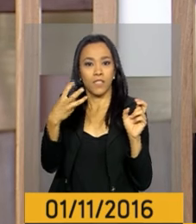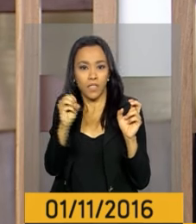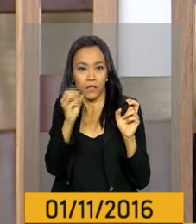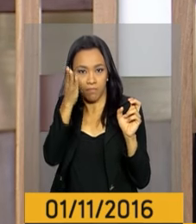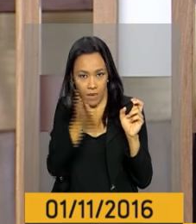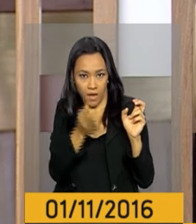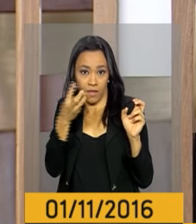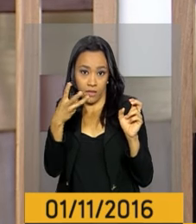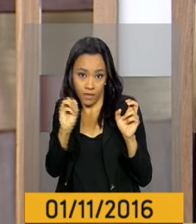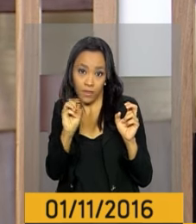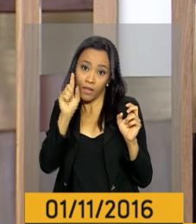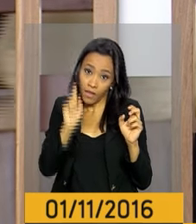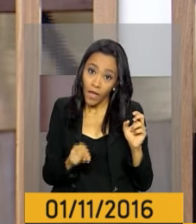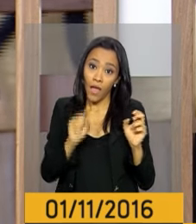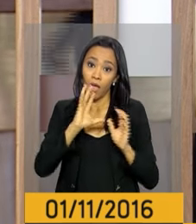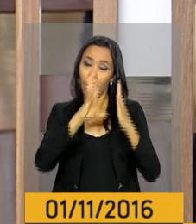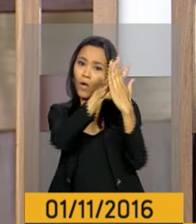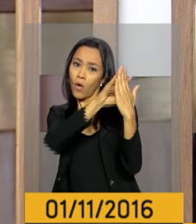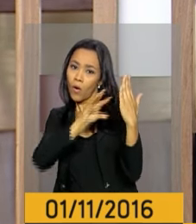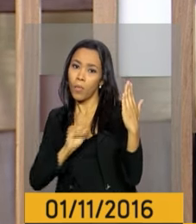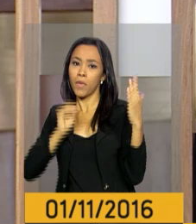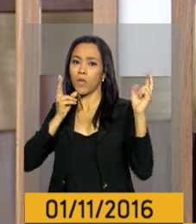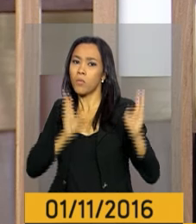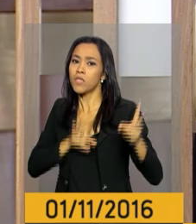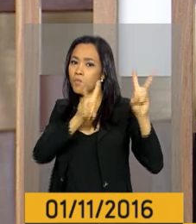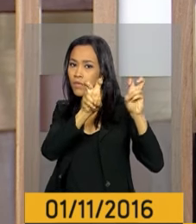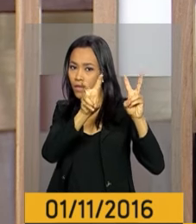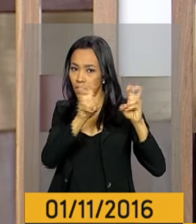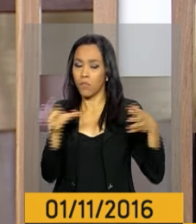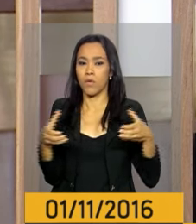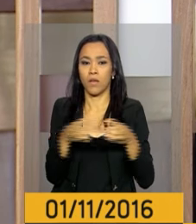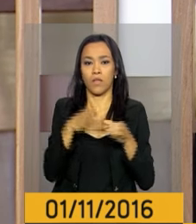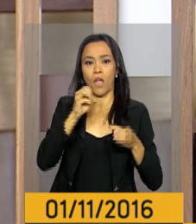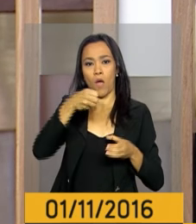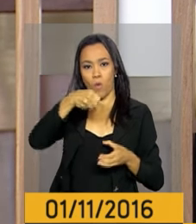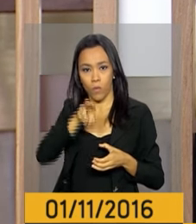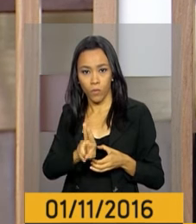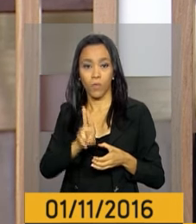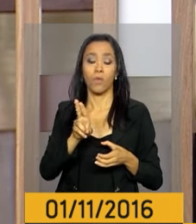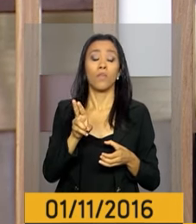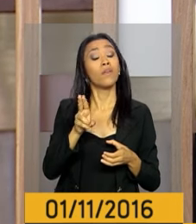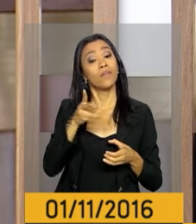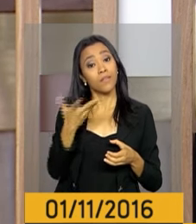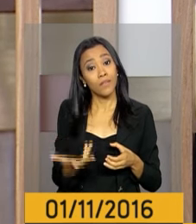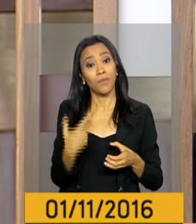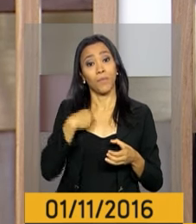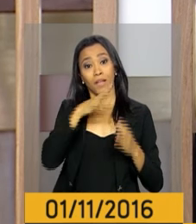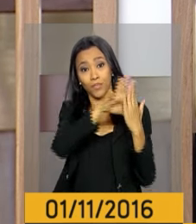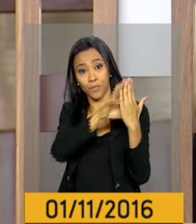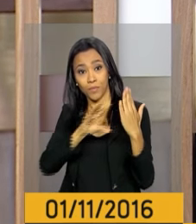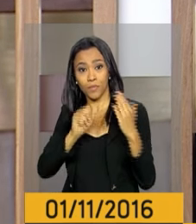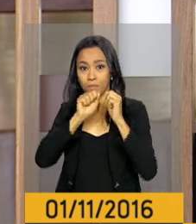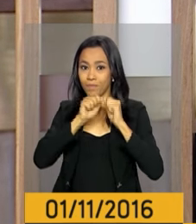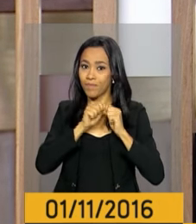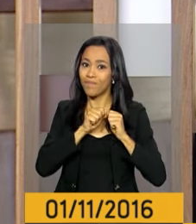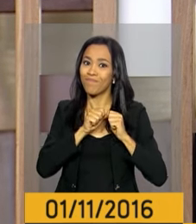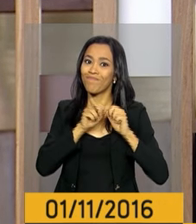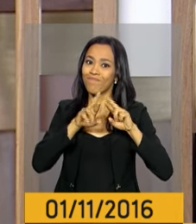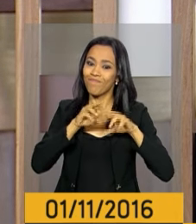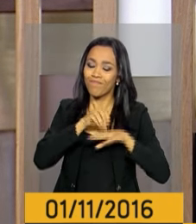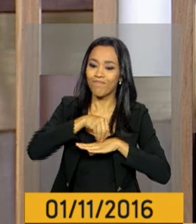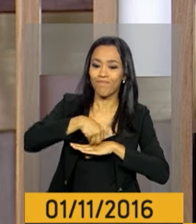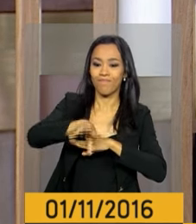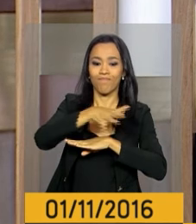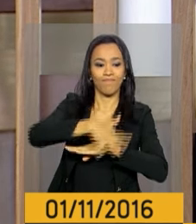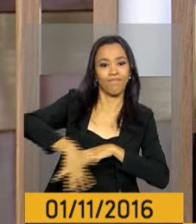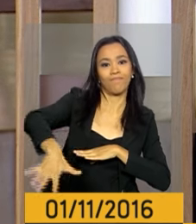Nações Unidas. E com isso nós damos, digamos assim, uma dimensão universal a esta reunião